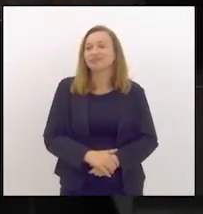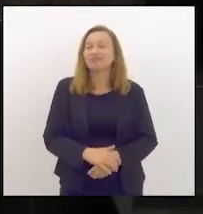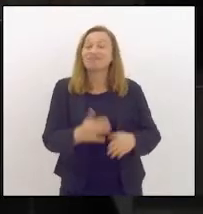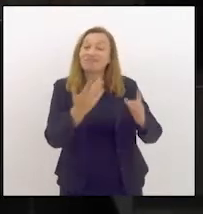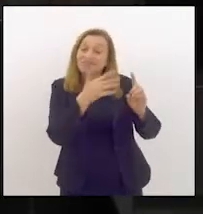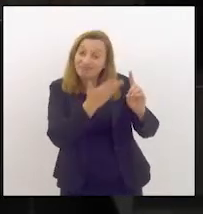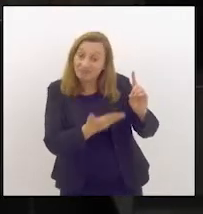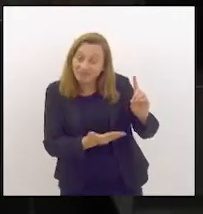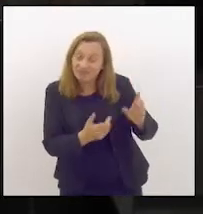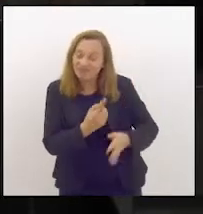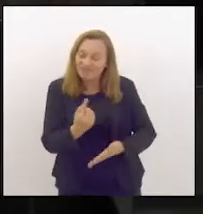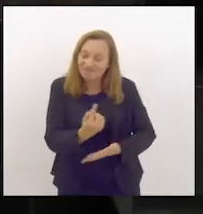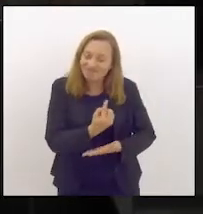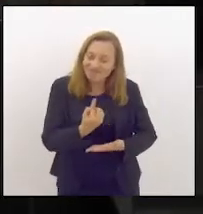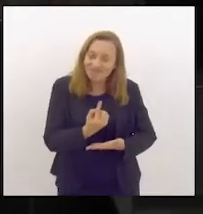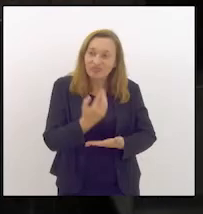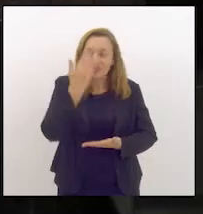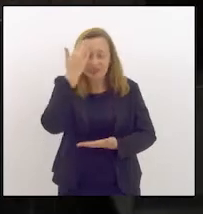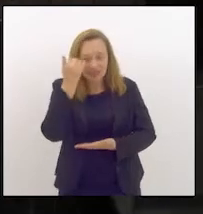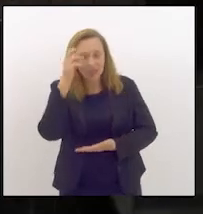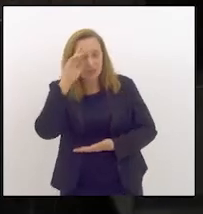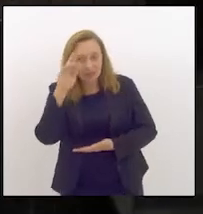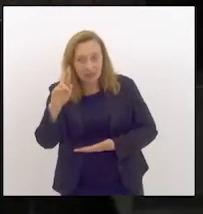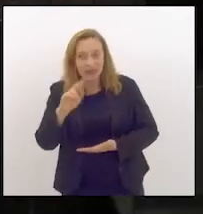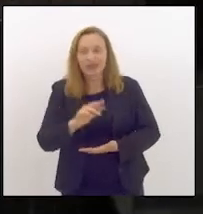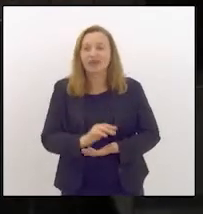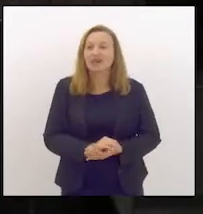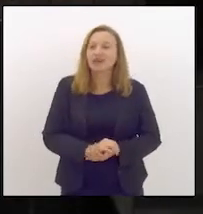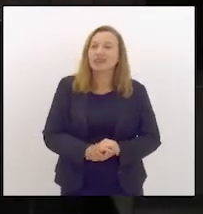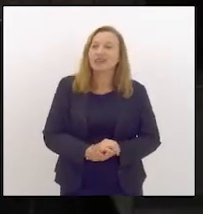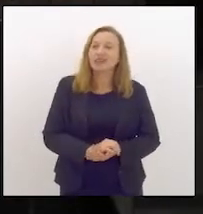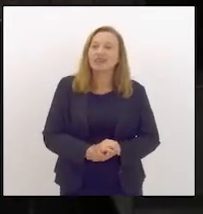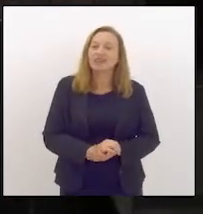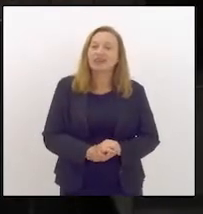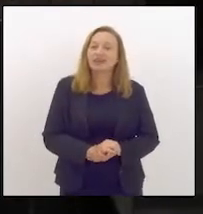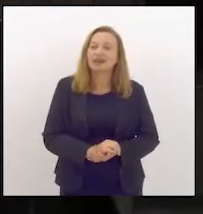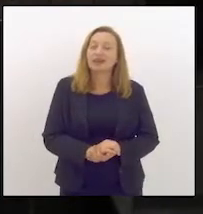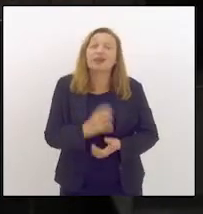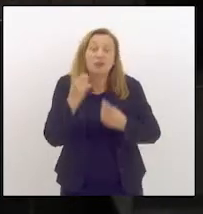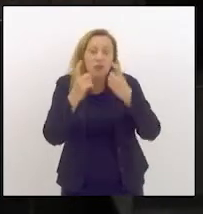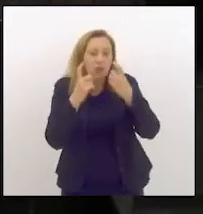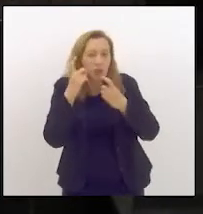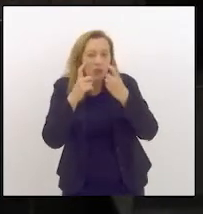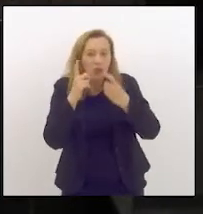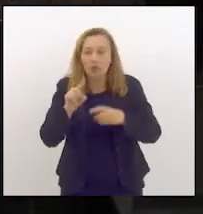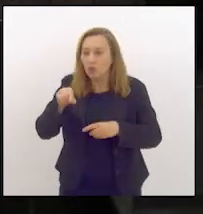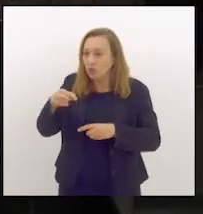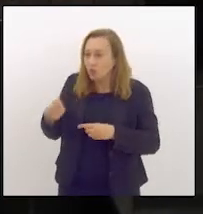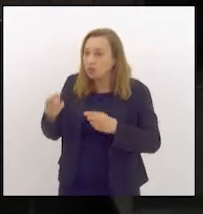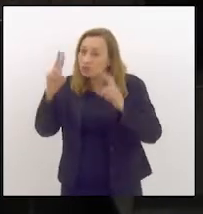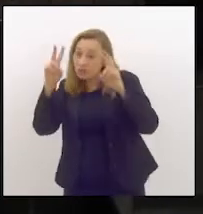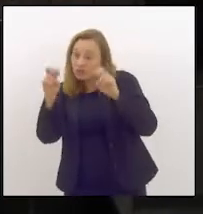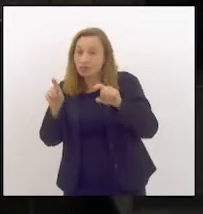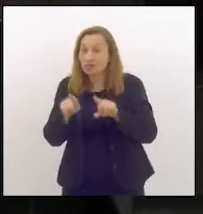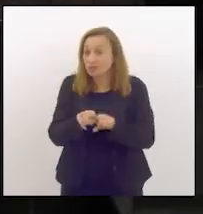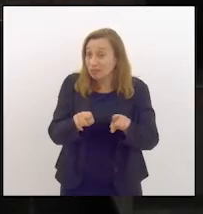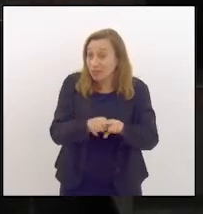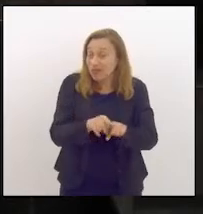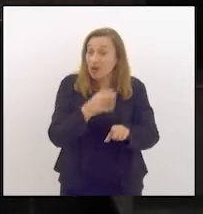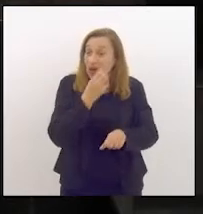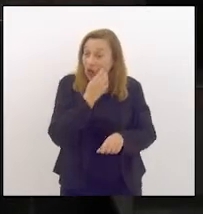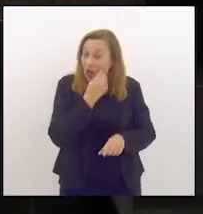nossas homenagens sei que o suor tá preocupado com outras questões